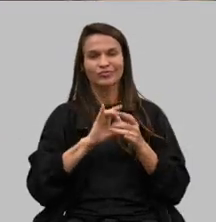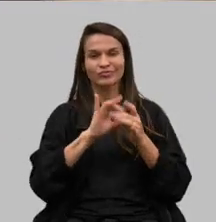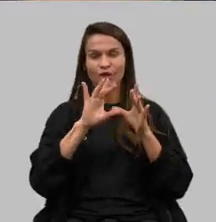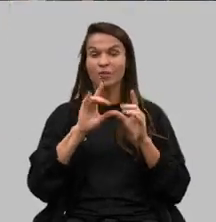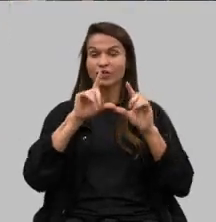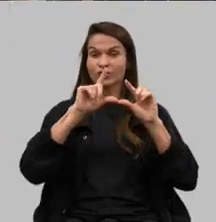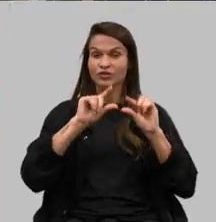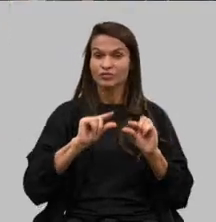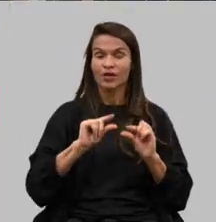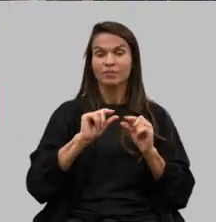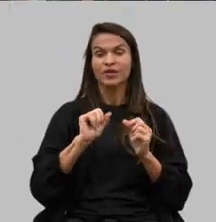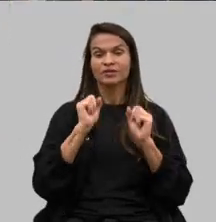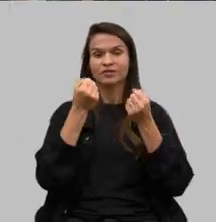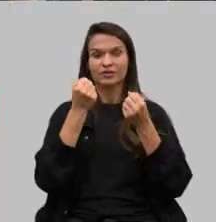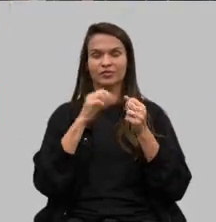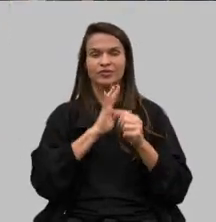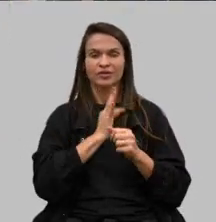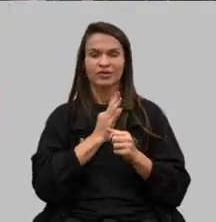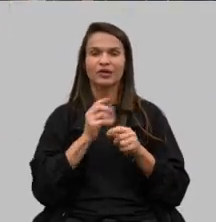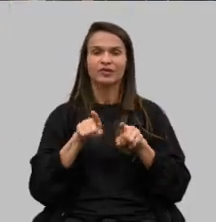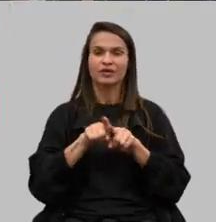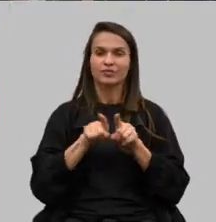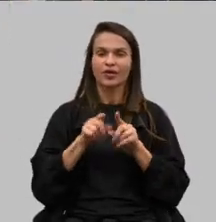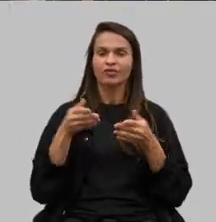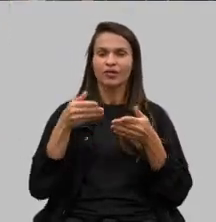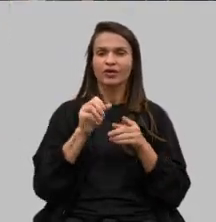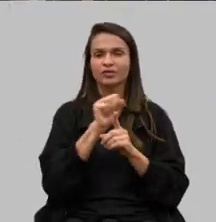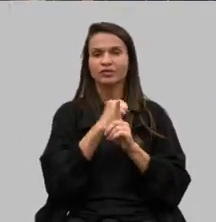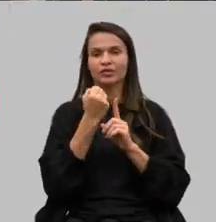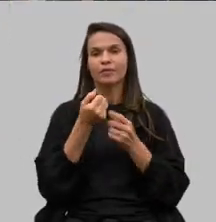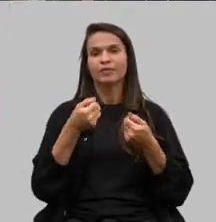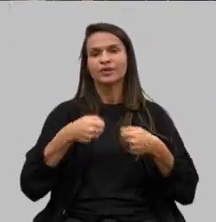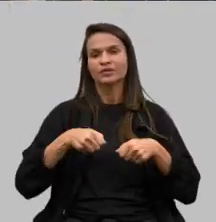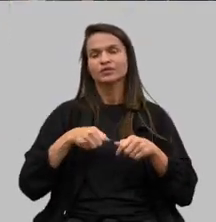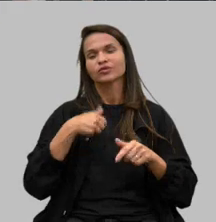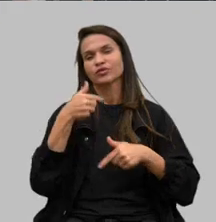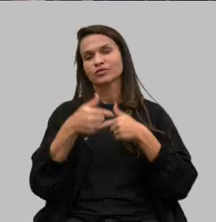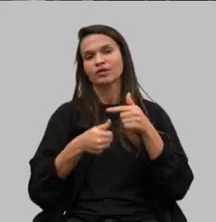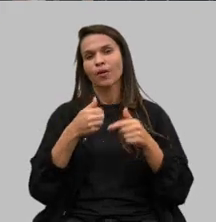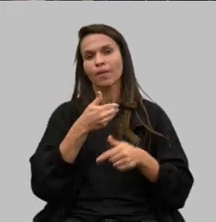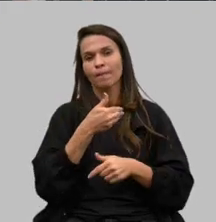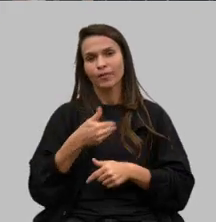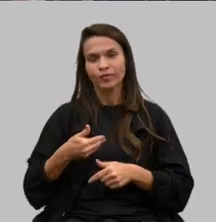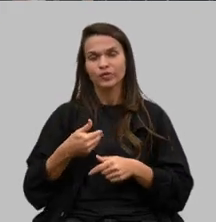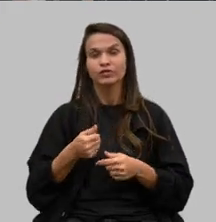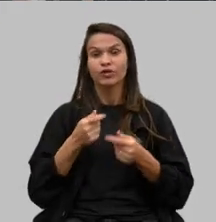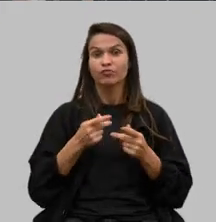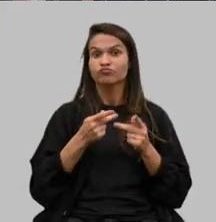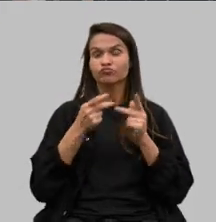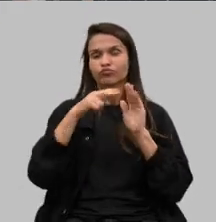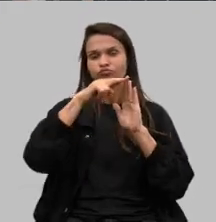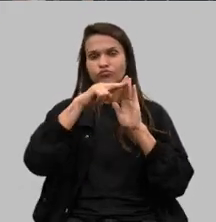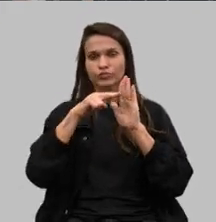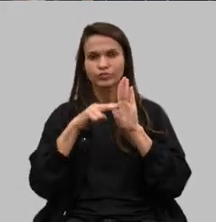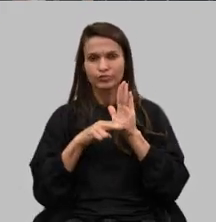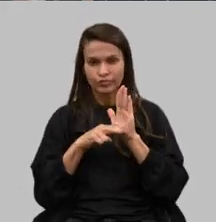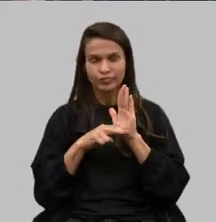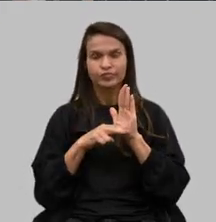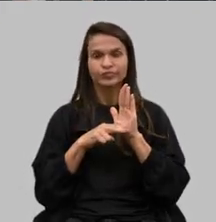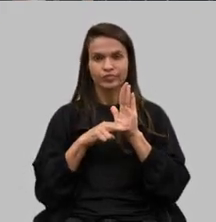segurança pros nossos técnicos e pra sociedade que precisa da prestação do nosso serviço público então nós estamos revisitando as normas infralegais